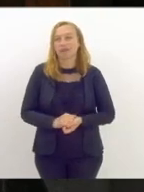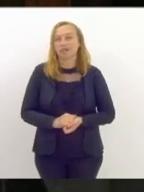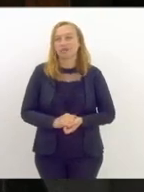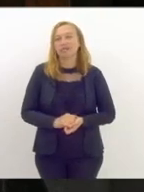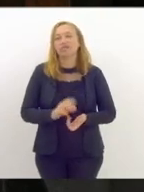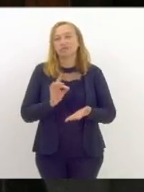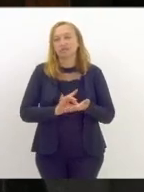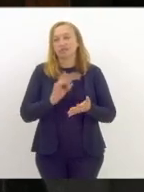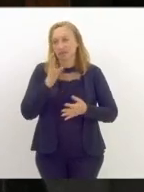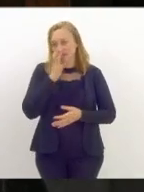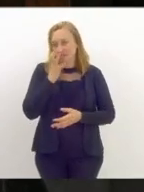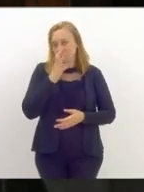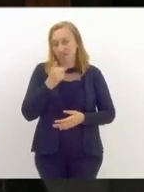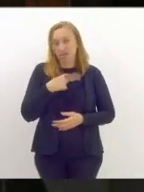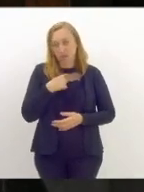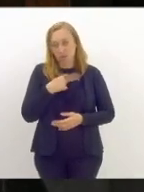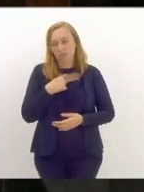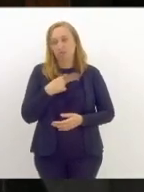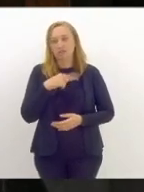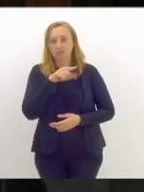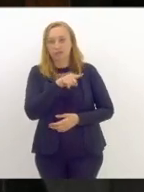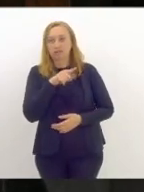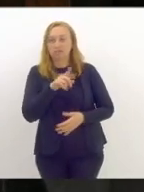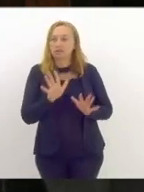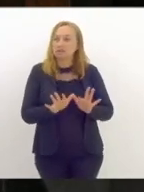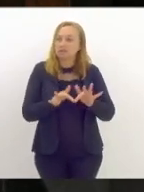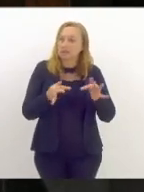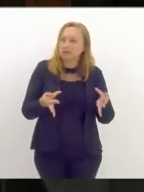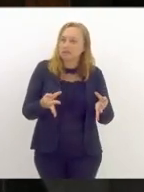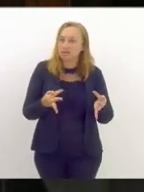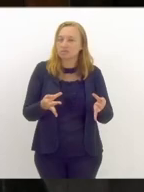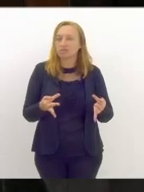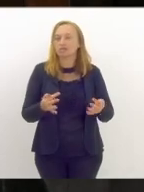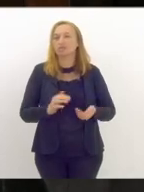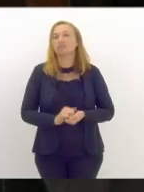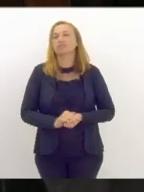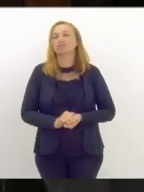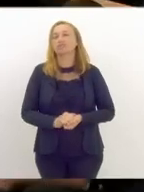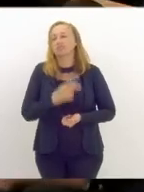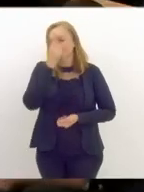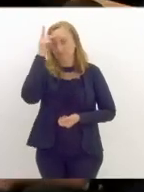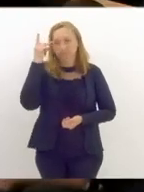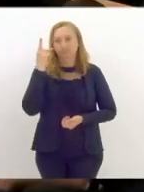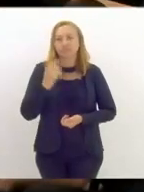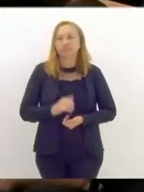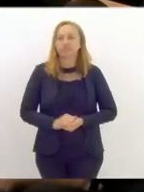que admirava era eu, que admirava ele pela simplicidade e pela retidão de caráter.